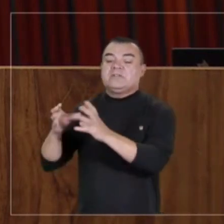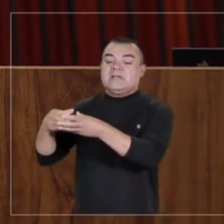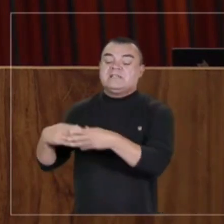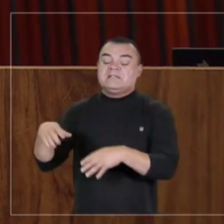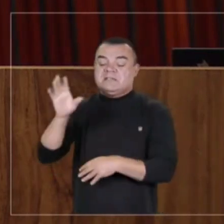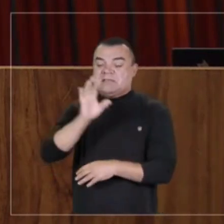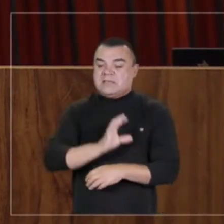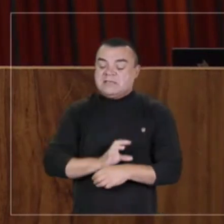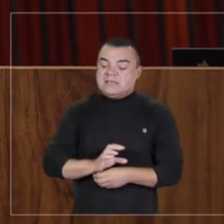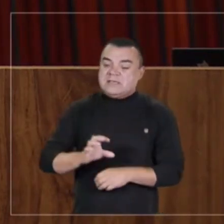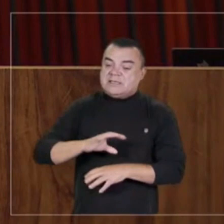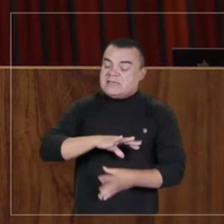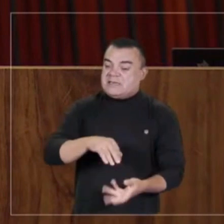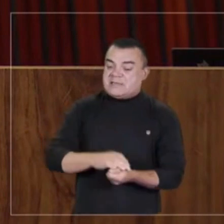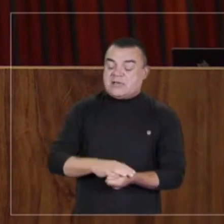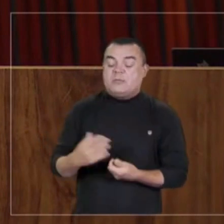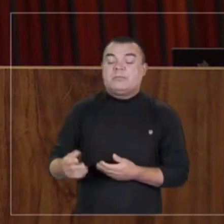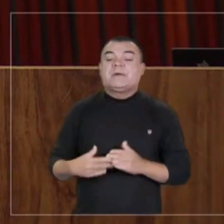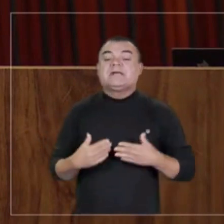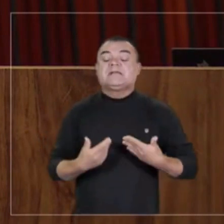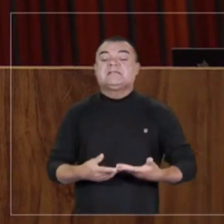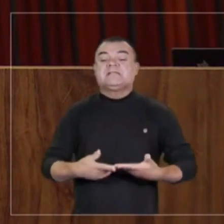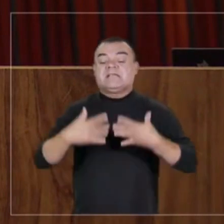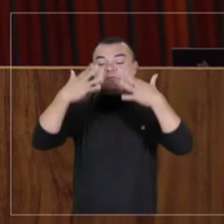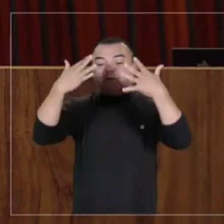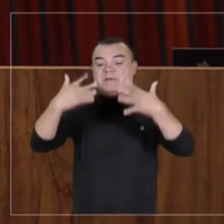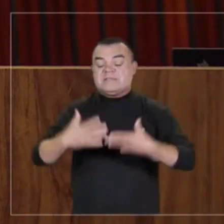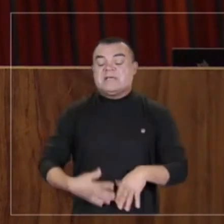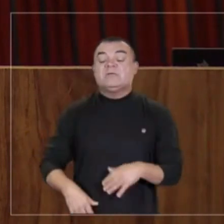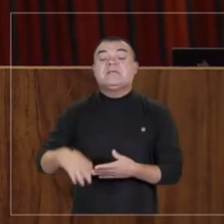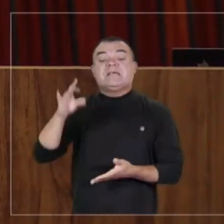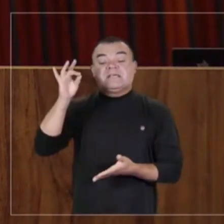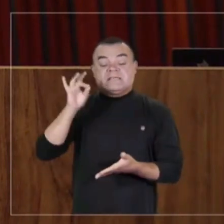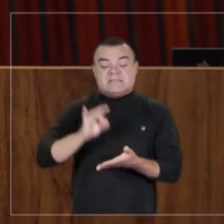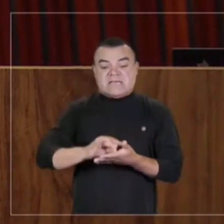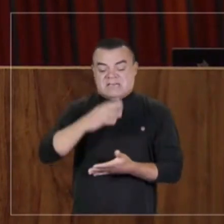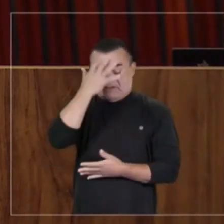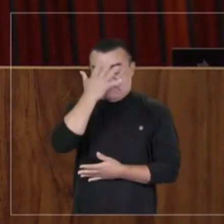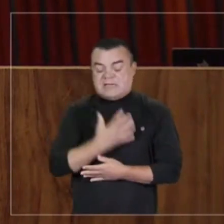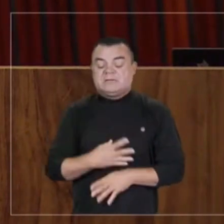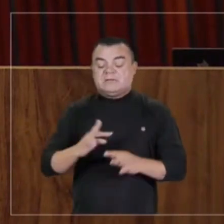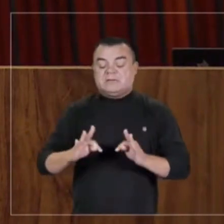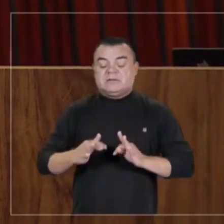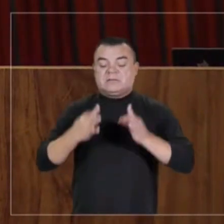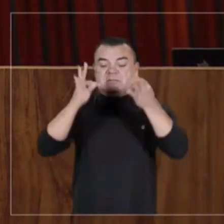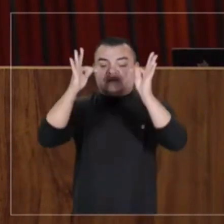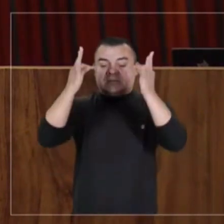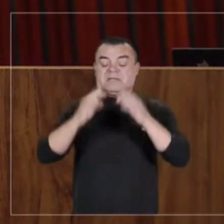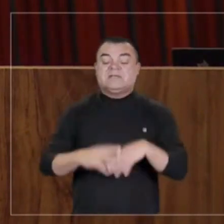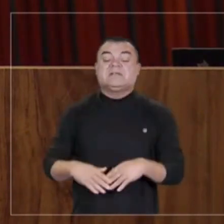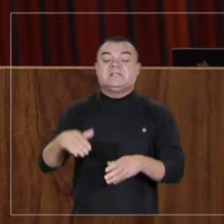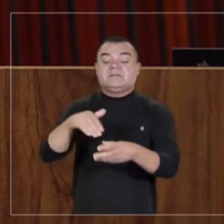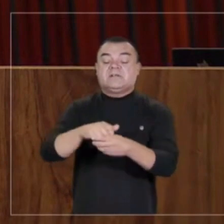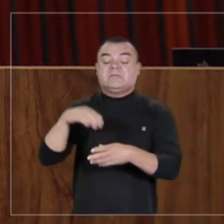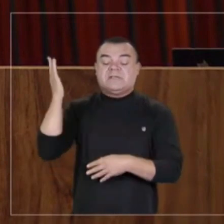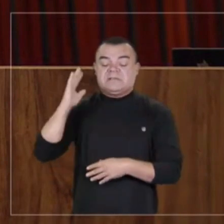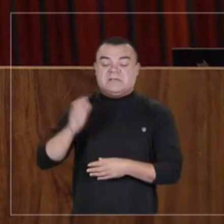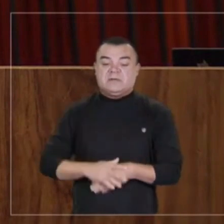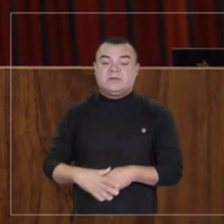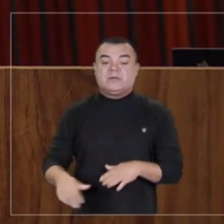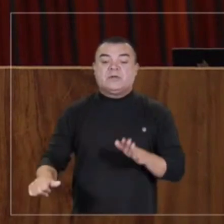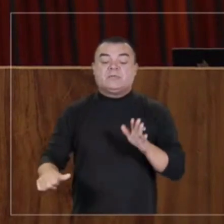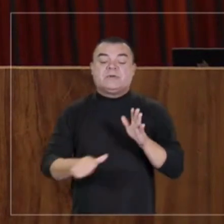informações sérias e verdadeiras sobre a tecnologia eleitoral brasileira. O primeiro